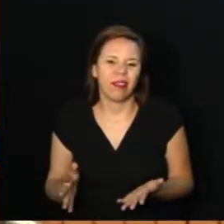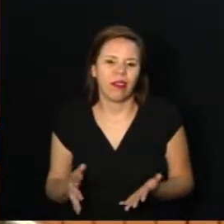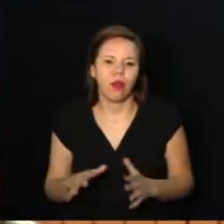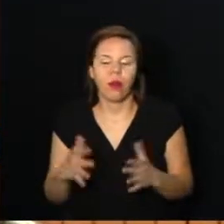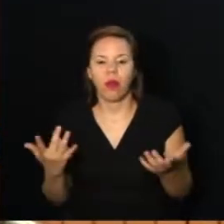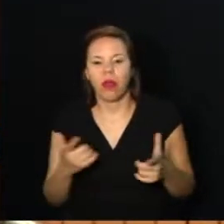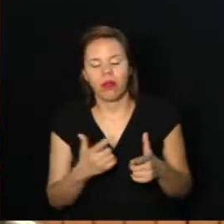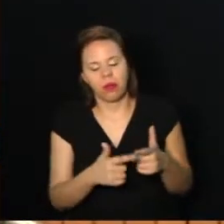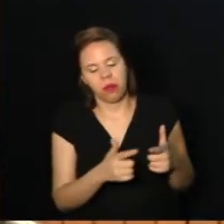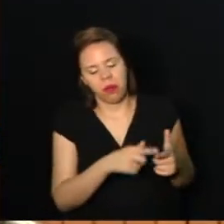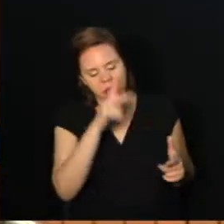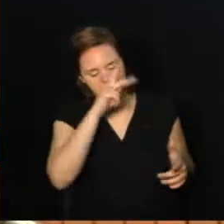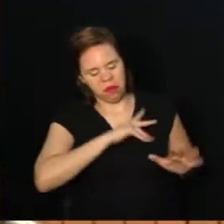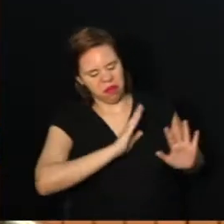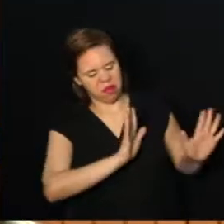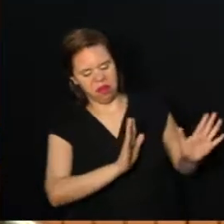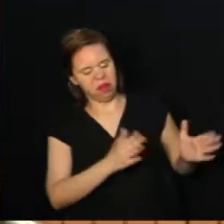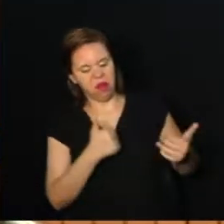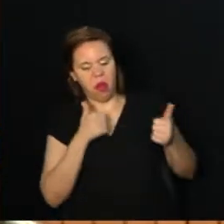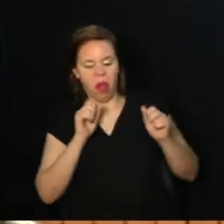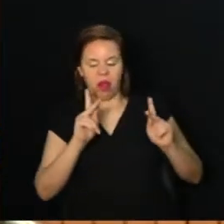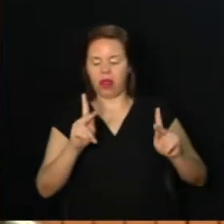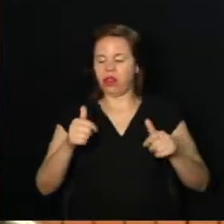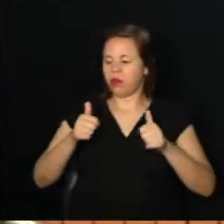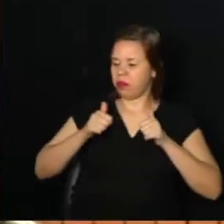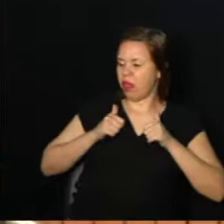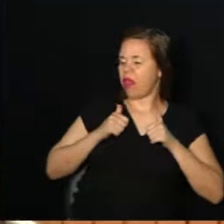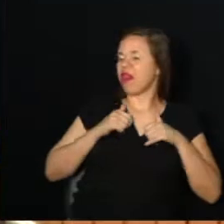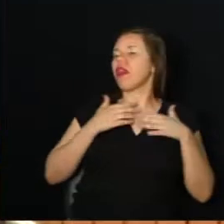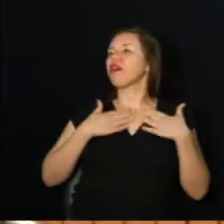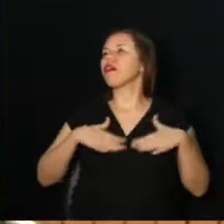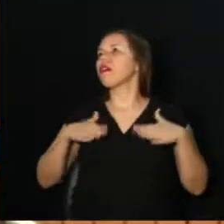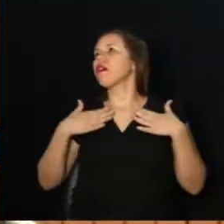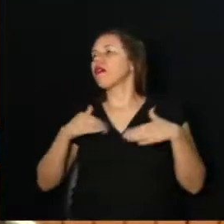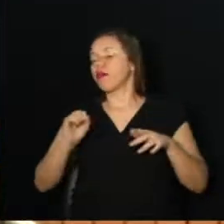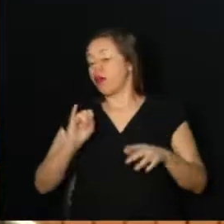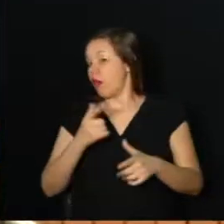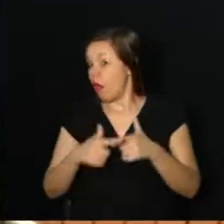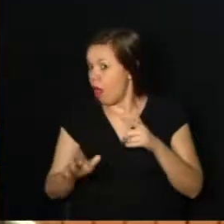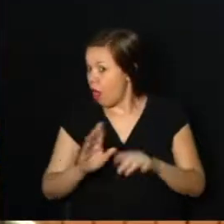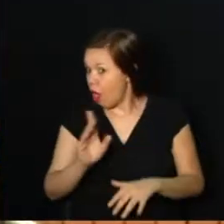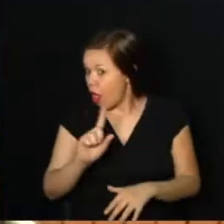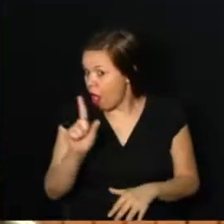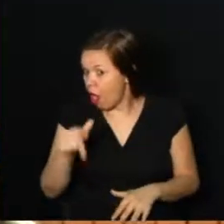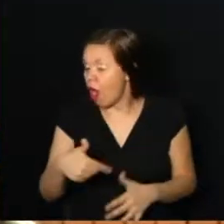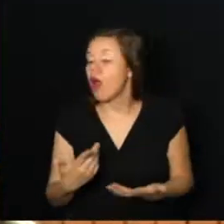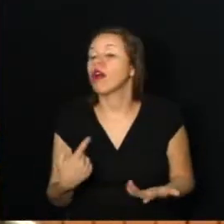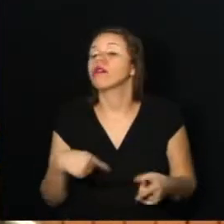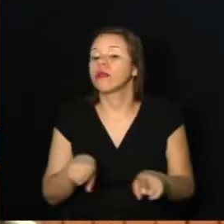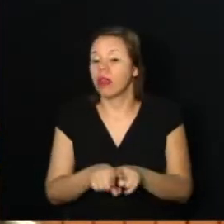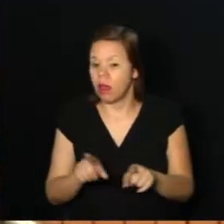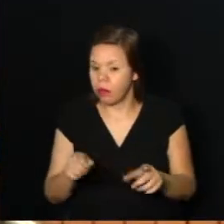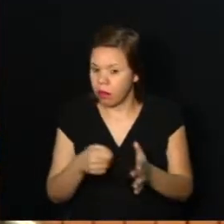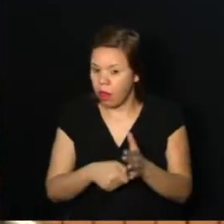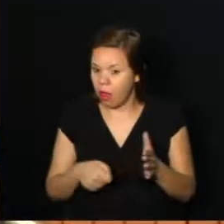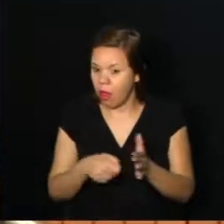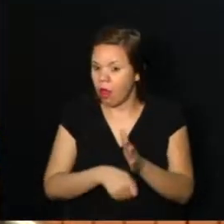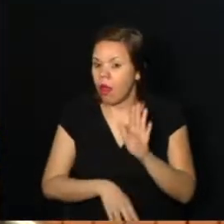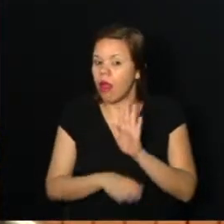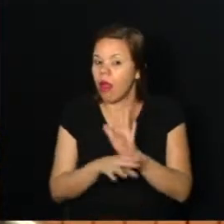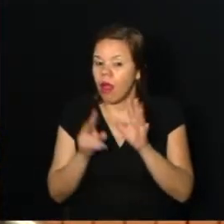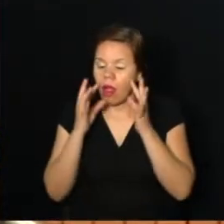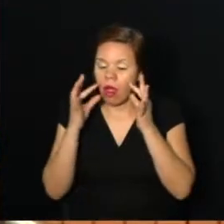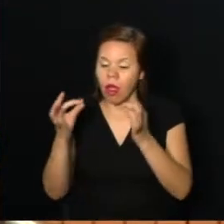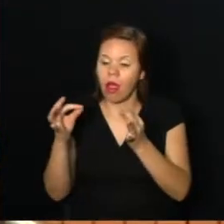não é meu, está tudo bem, parece que está tudo bem, mas não está tudo bem. Nós temos também que olhar